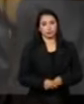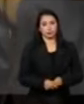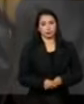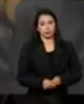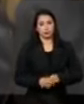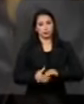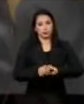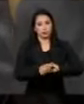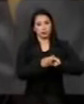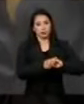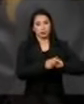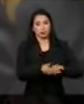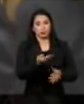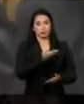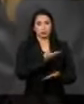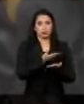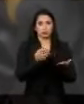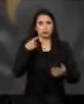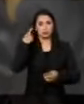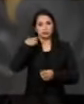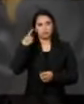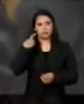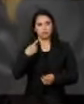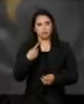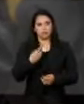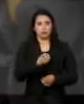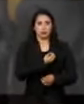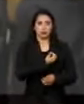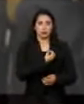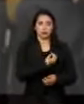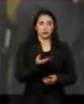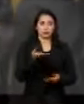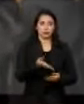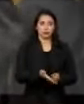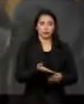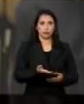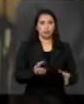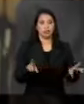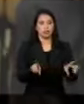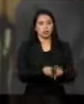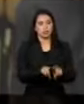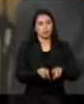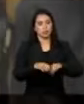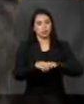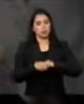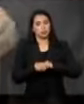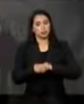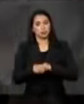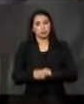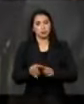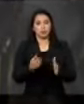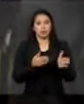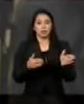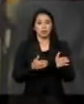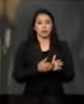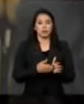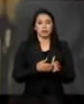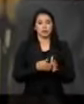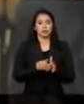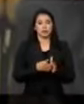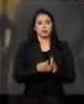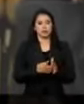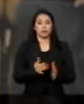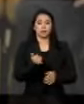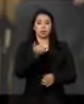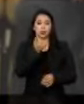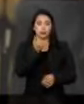aos demais colegas advogados presentes e estender também meu cumprimento a todos os senhores e exatamente pedir